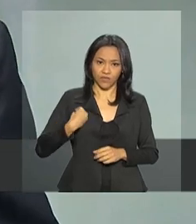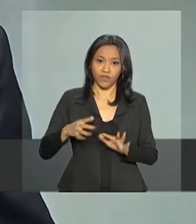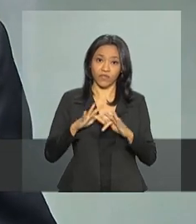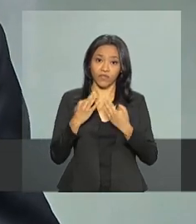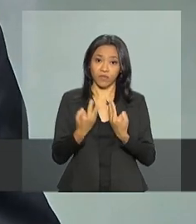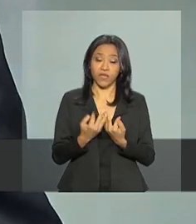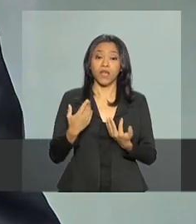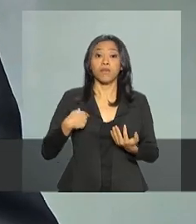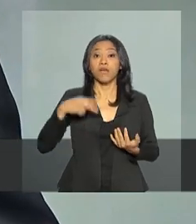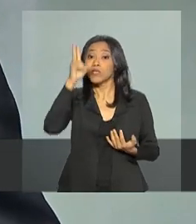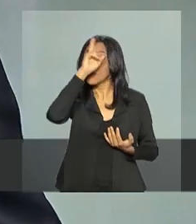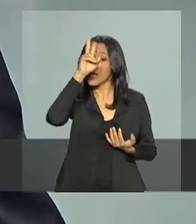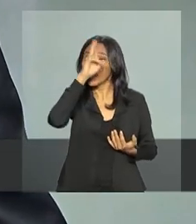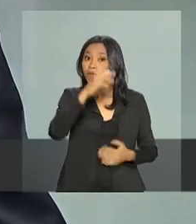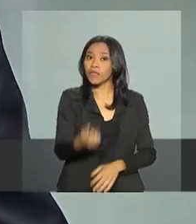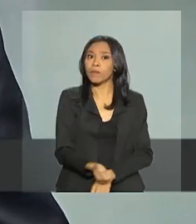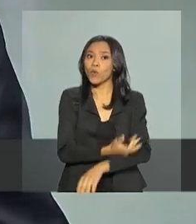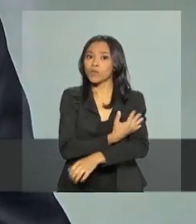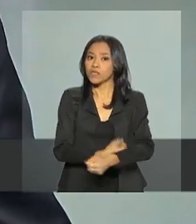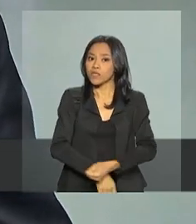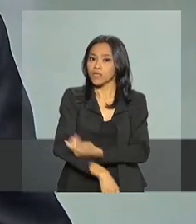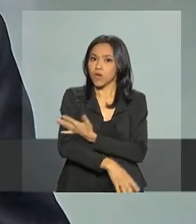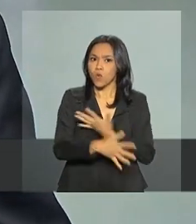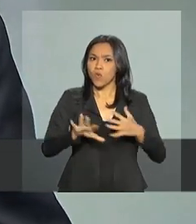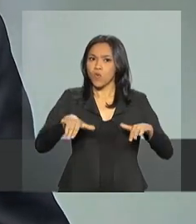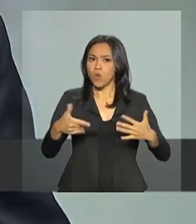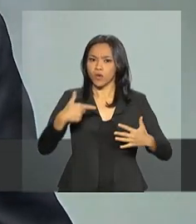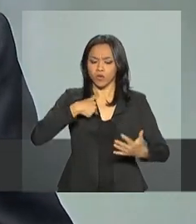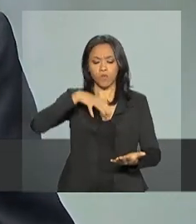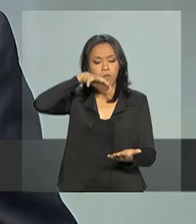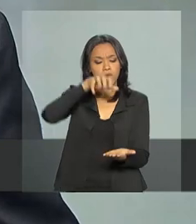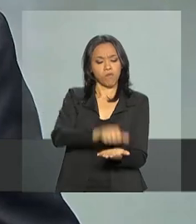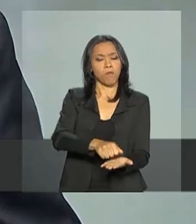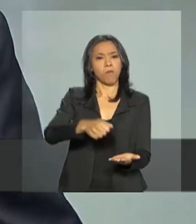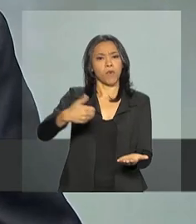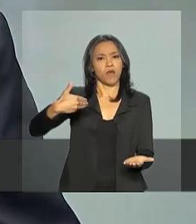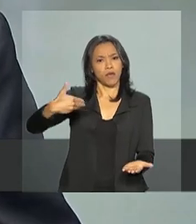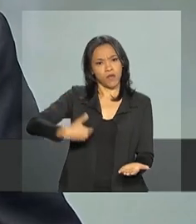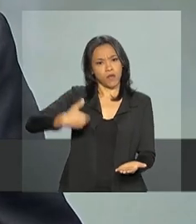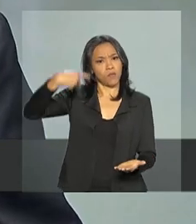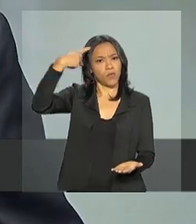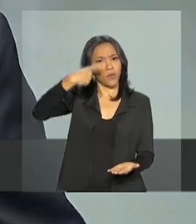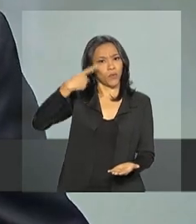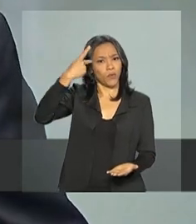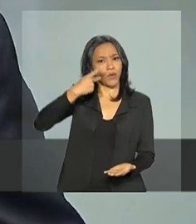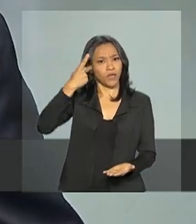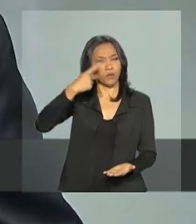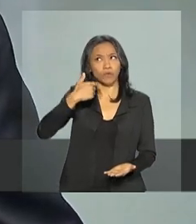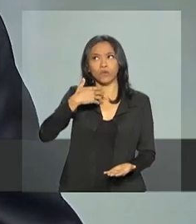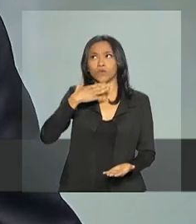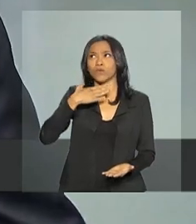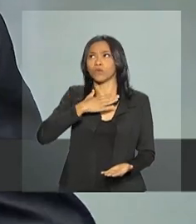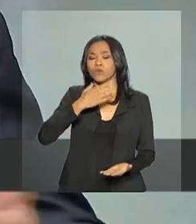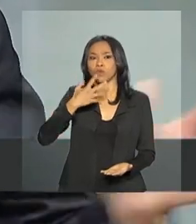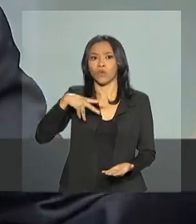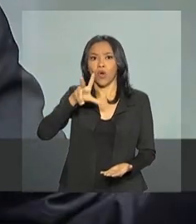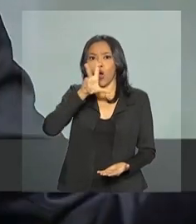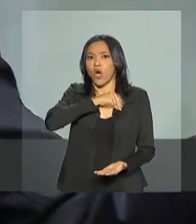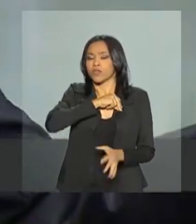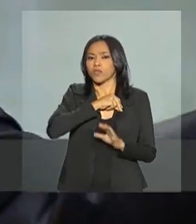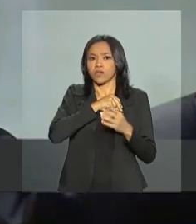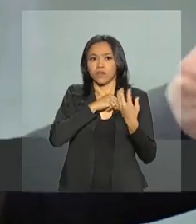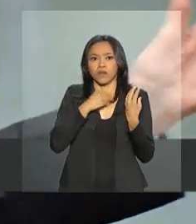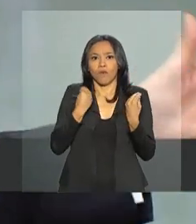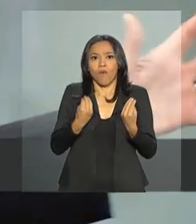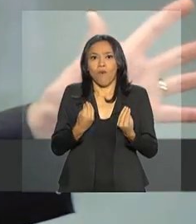Mas eu me lembro da emoção quando eu tomei posse como procurador-geral do Estado. Eu disse, meu Deus do céu, onde cheguei, não é? Veja onde